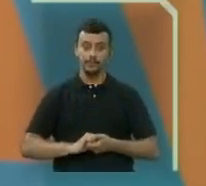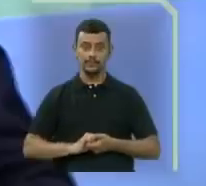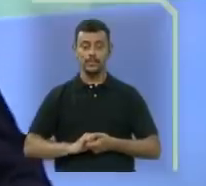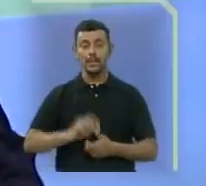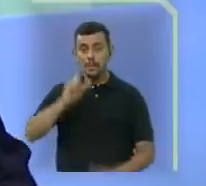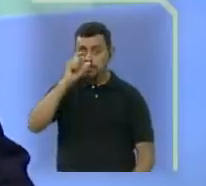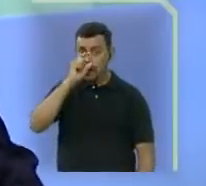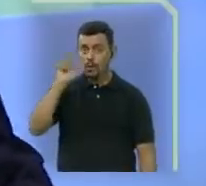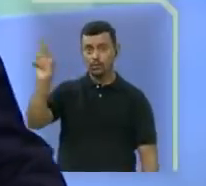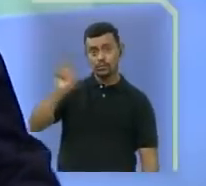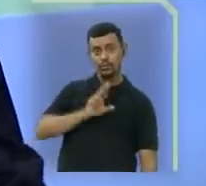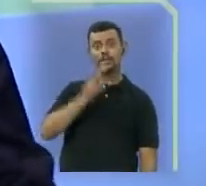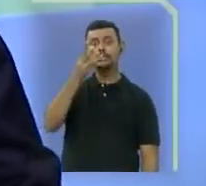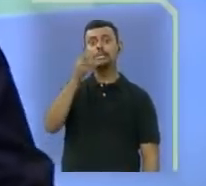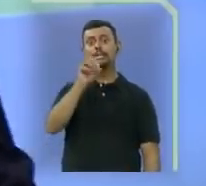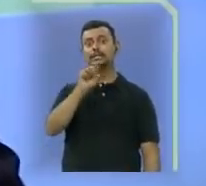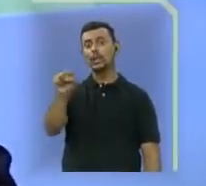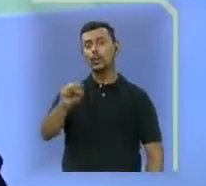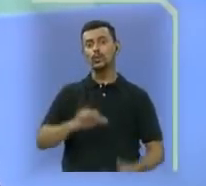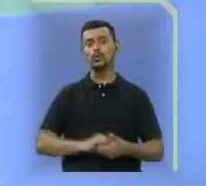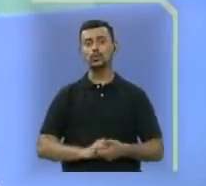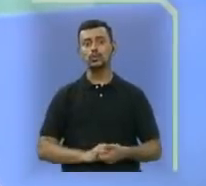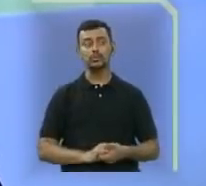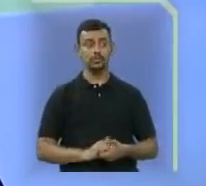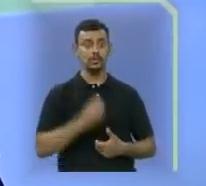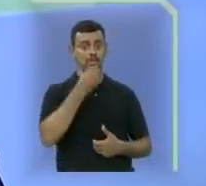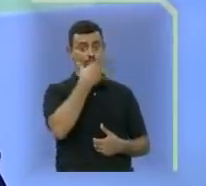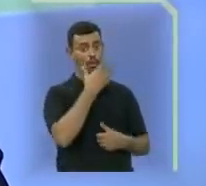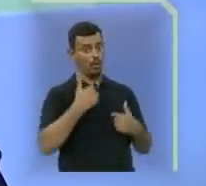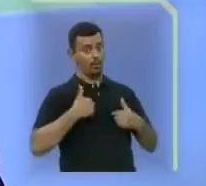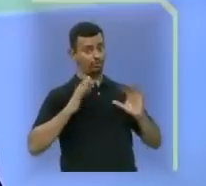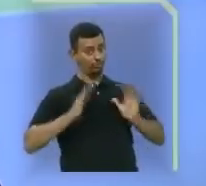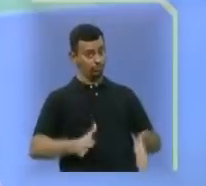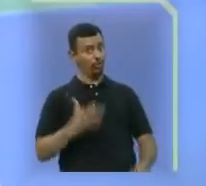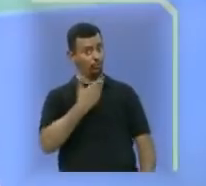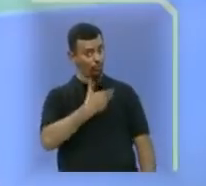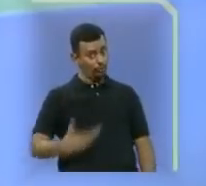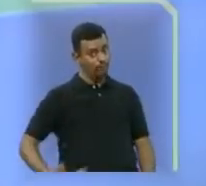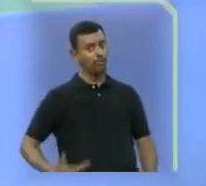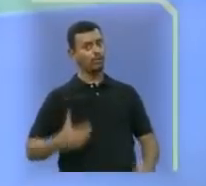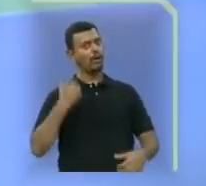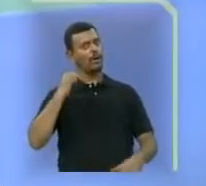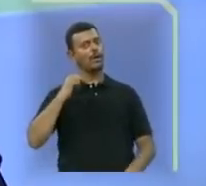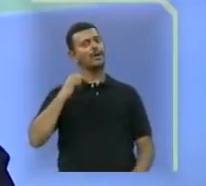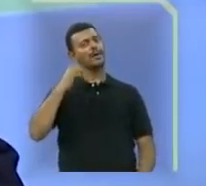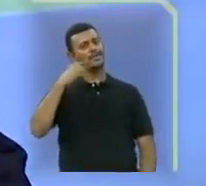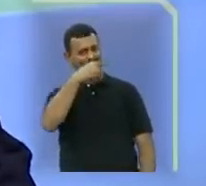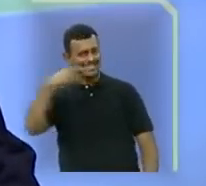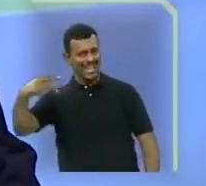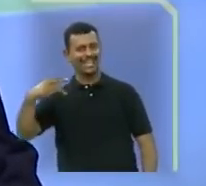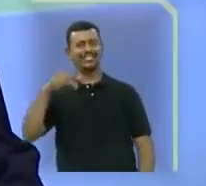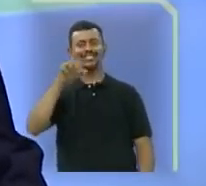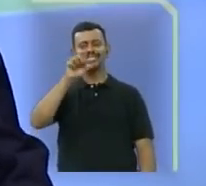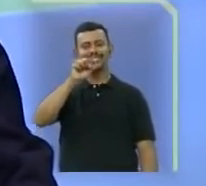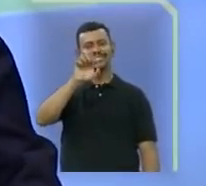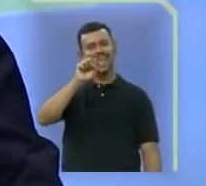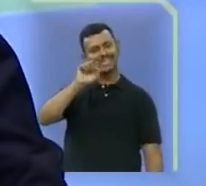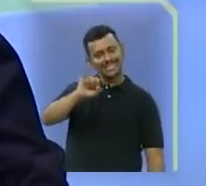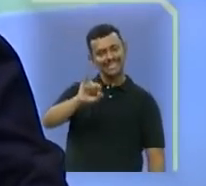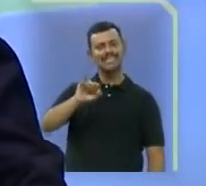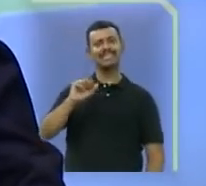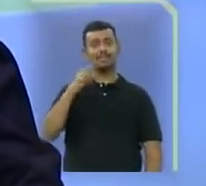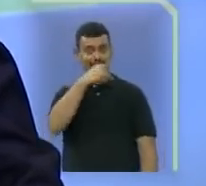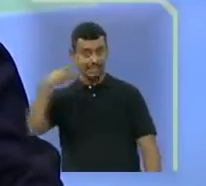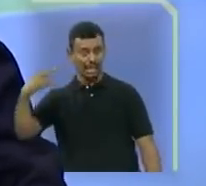segundos. Eu, como governador, vou fazer o que fiz como presidente do SESI e do SENAI. Nas nossas escolas do SESI, são milhares